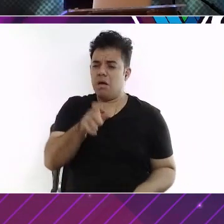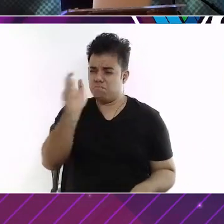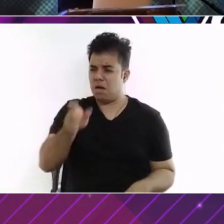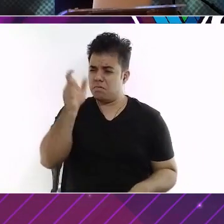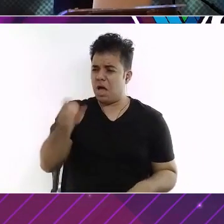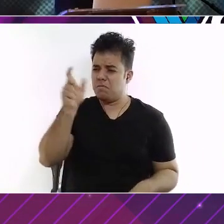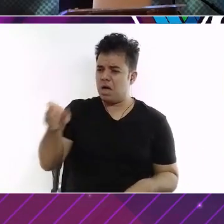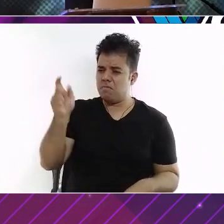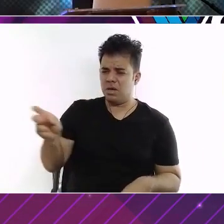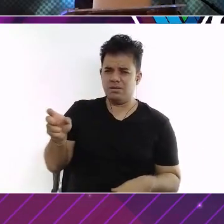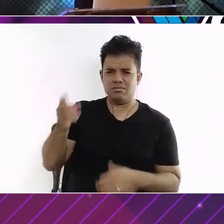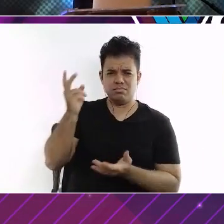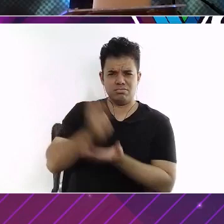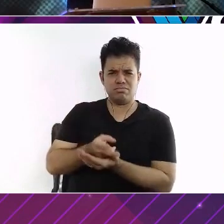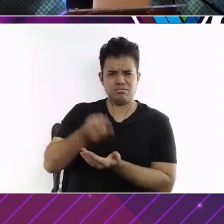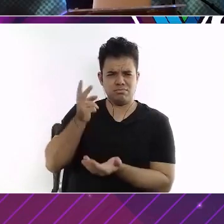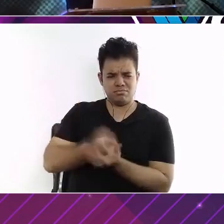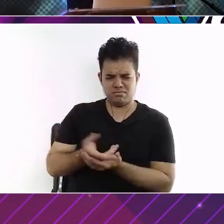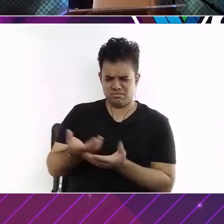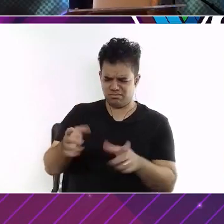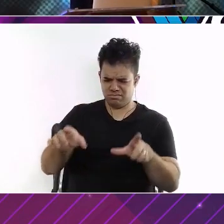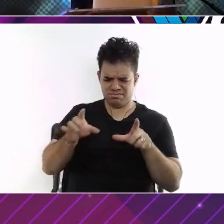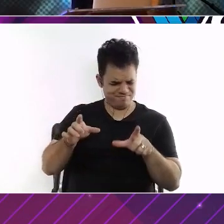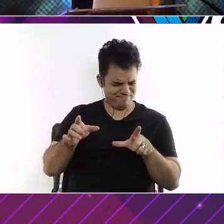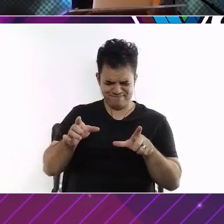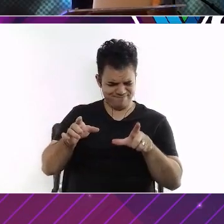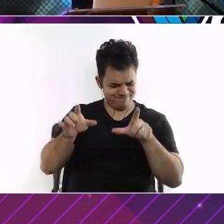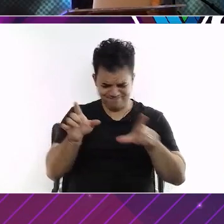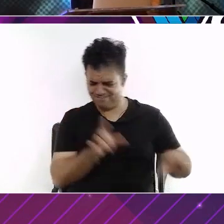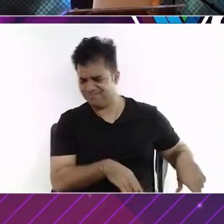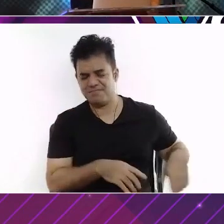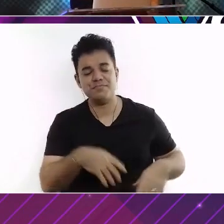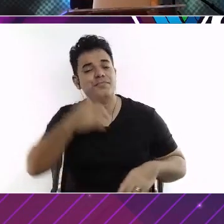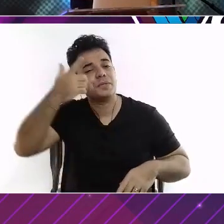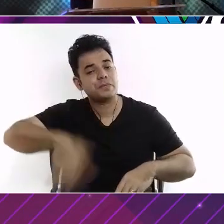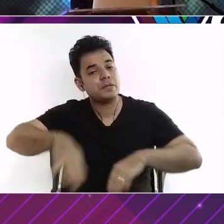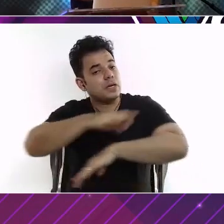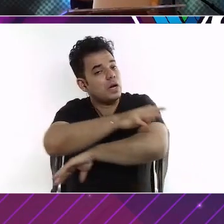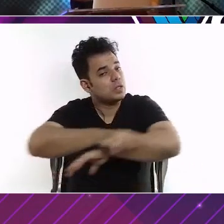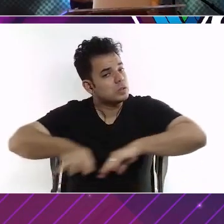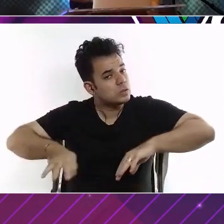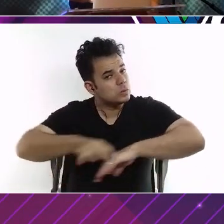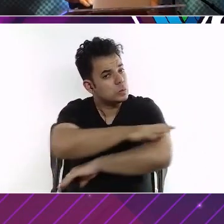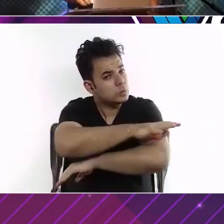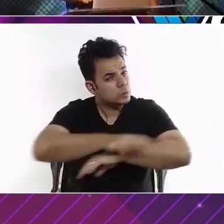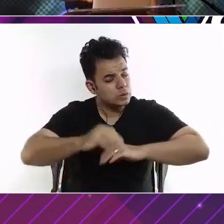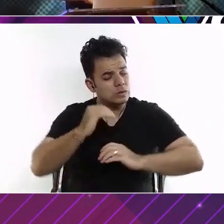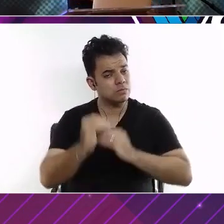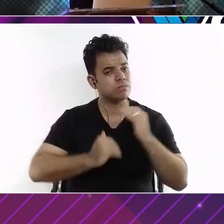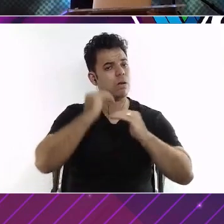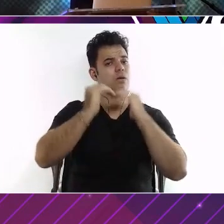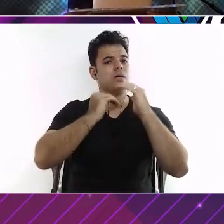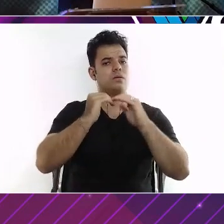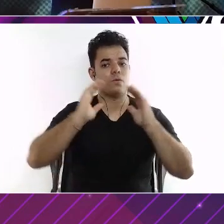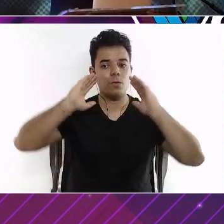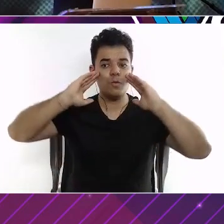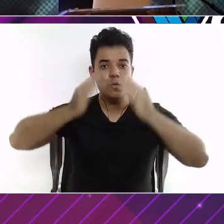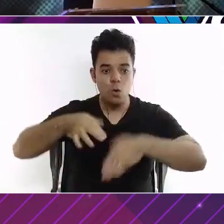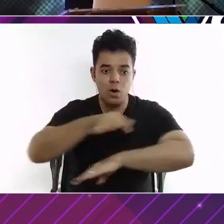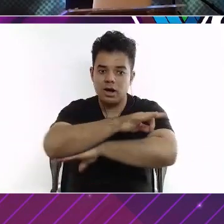empresas. Evolução da arquitetura. Iterações frequentes e entrega contínua sem foco na arquitetura leva a